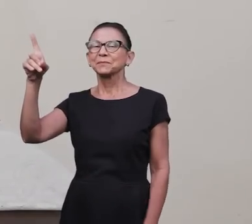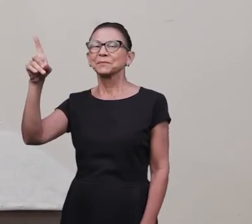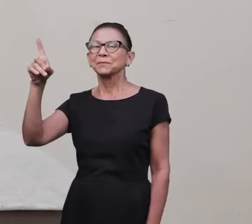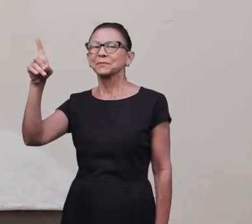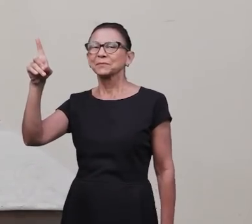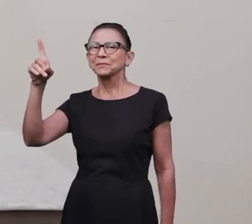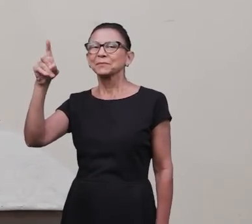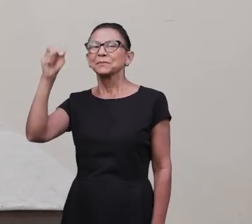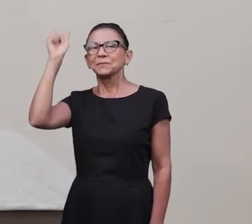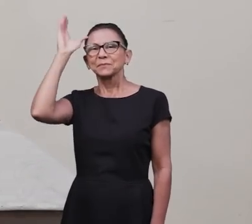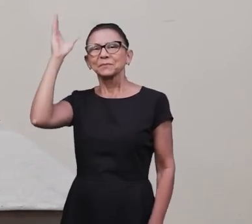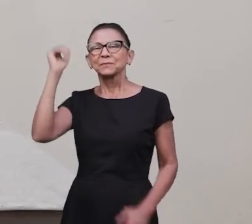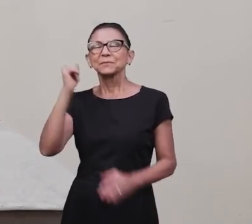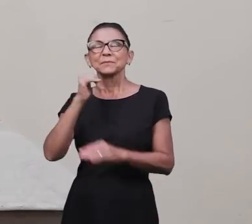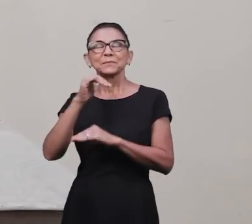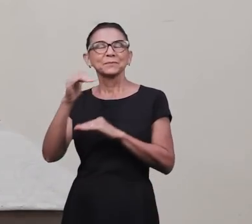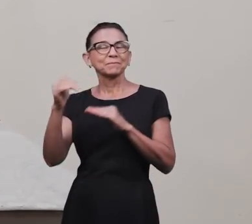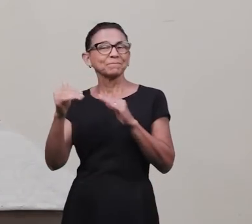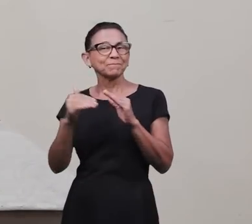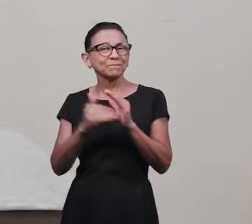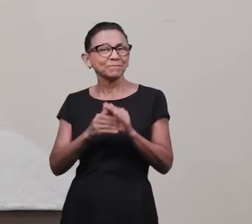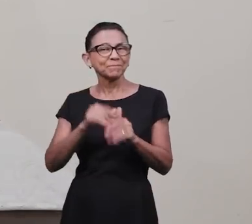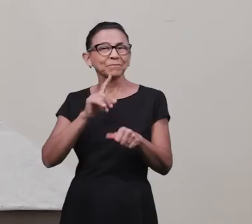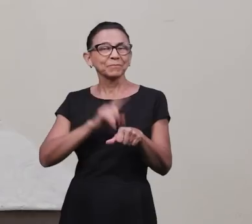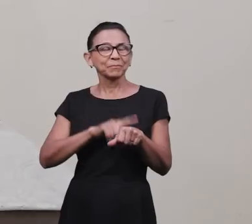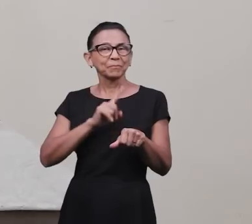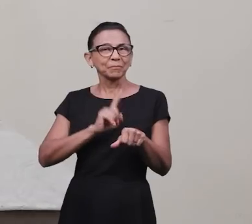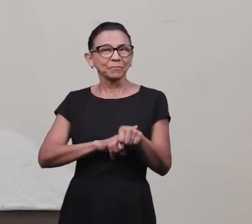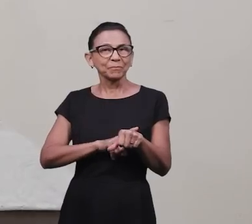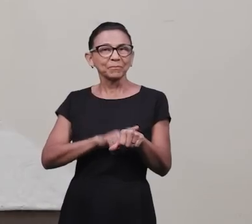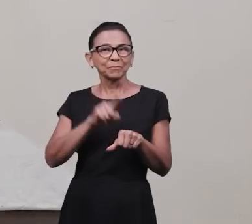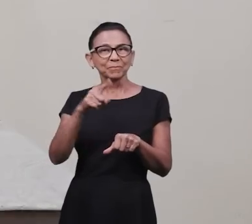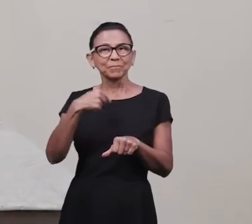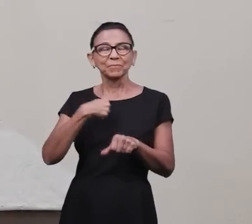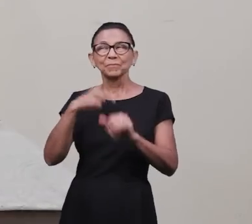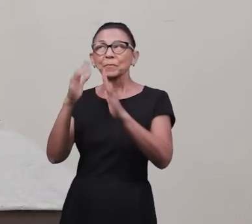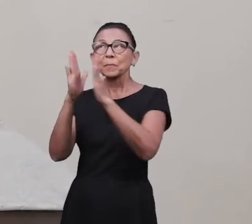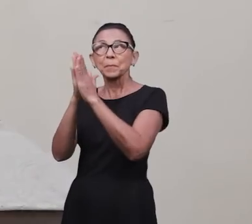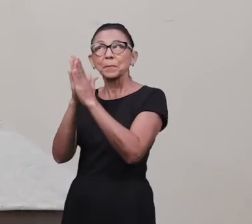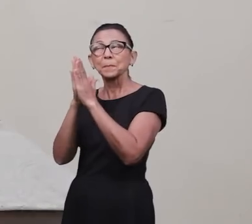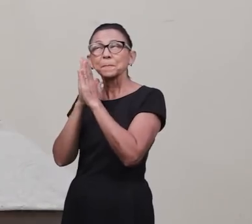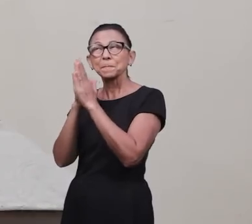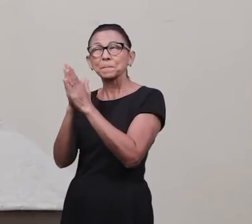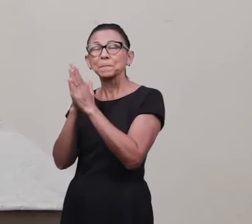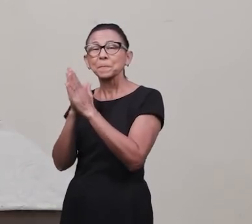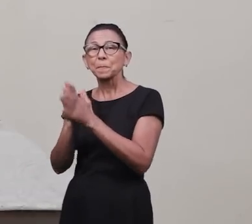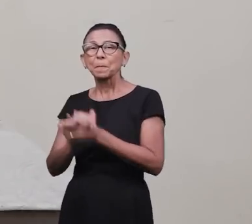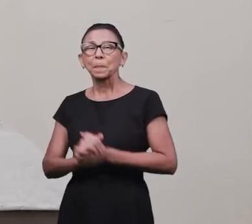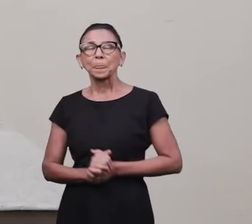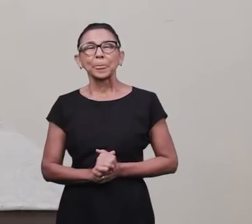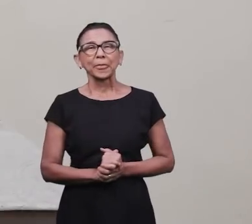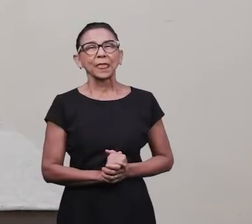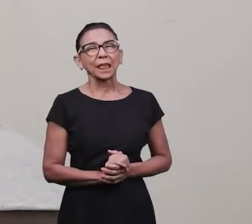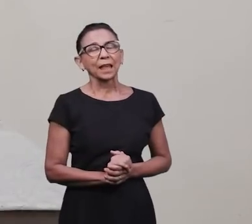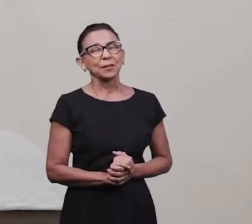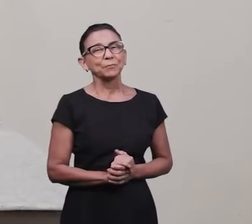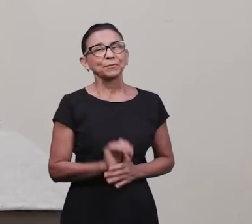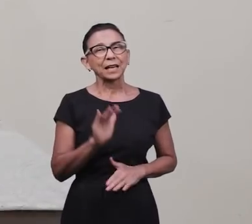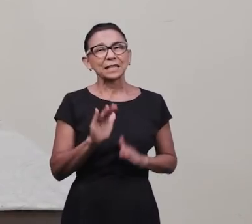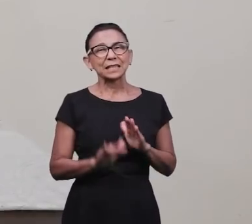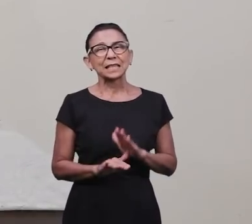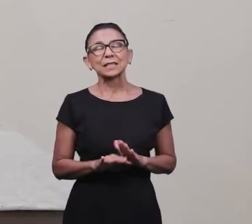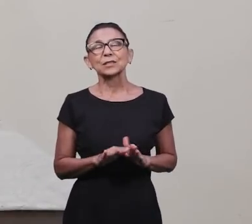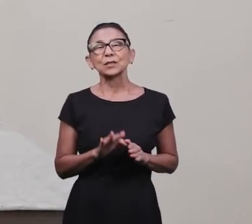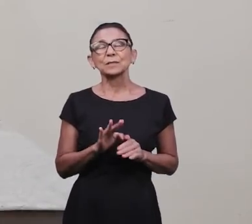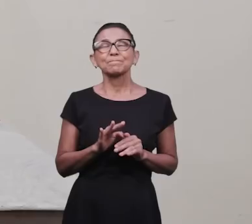resposta para a vida daquele que se volta para Ele. Às vezes nós podemos até errar, às vezes tentando alternativas da razão,